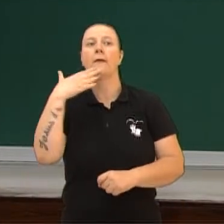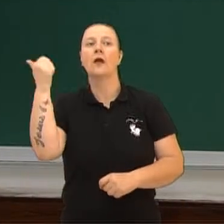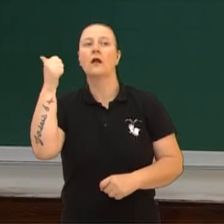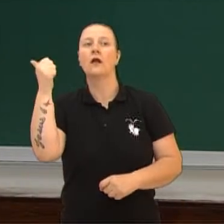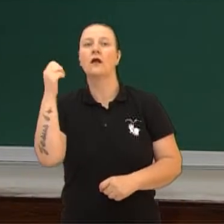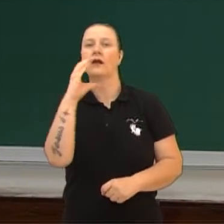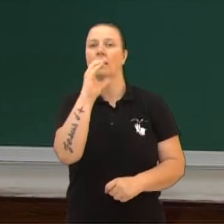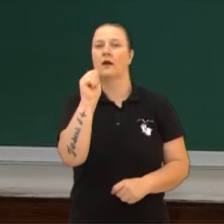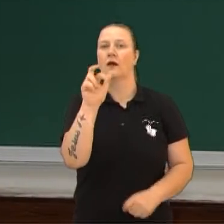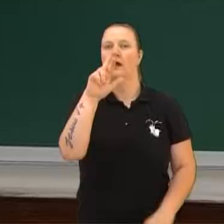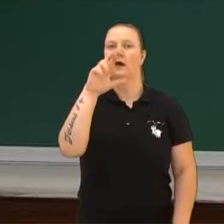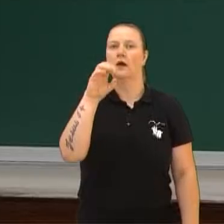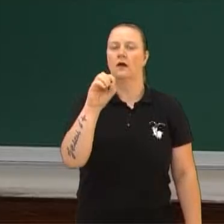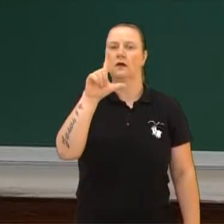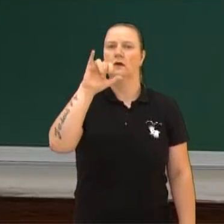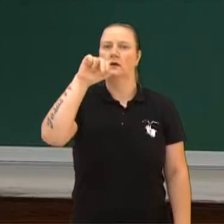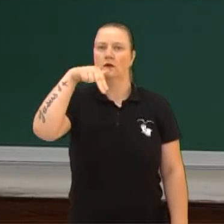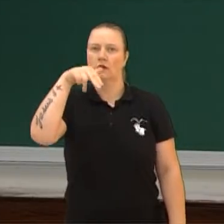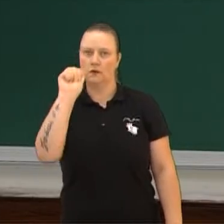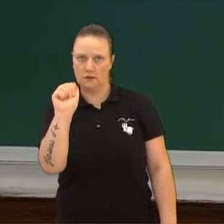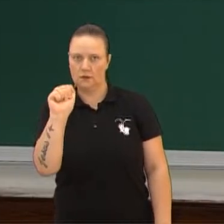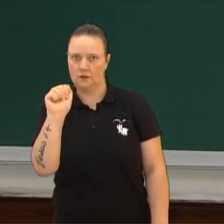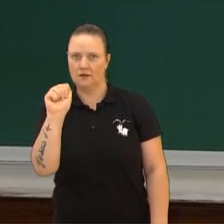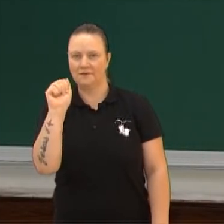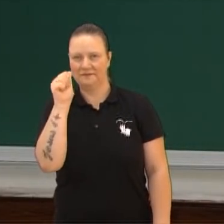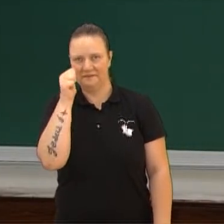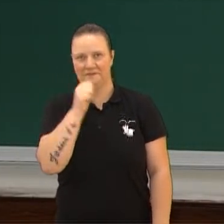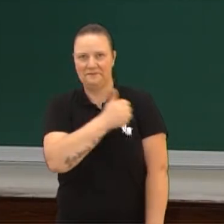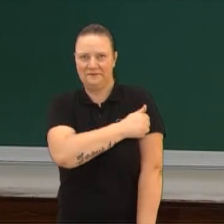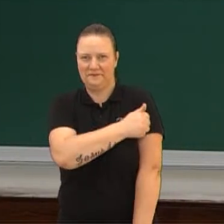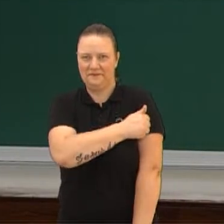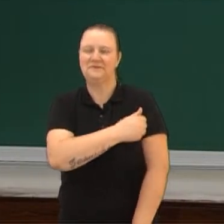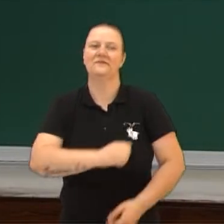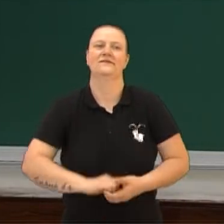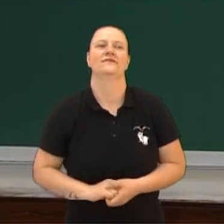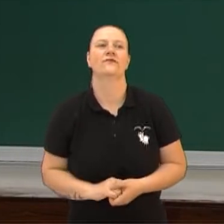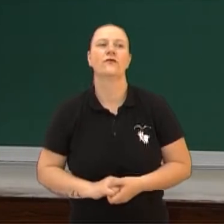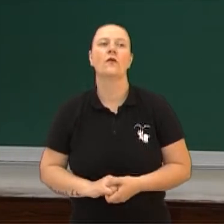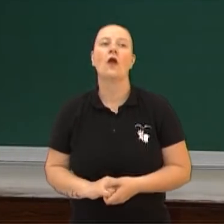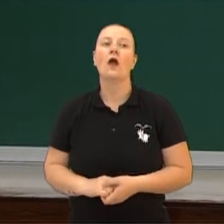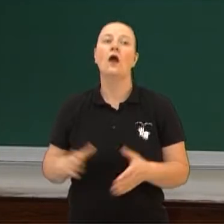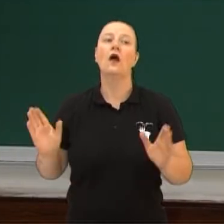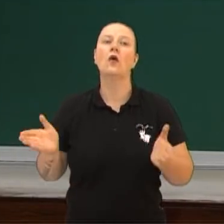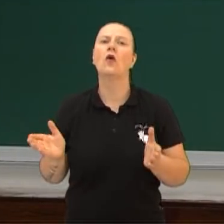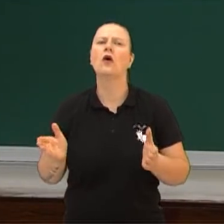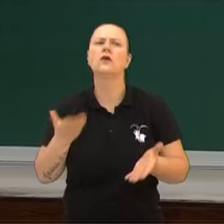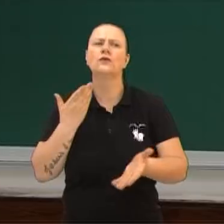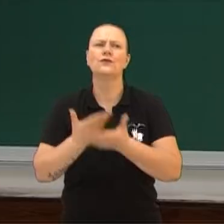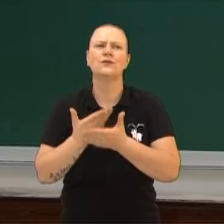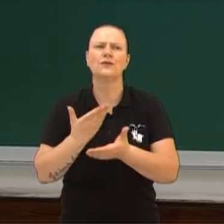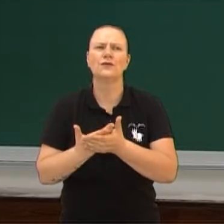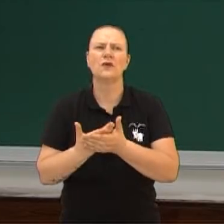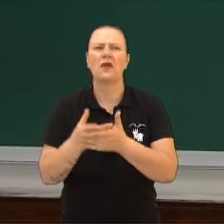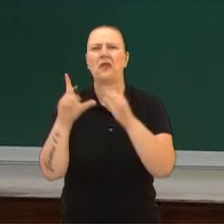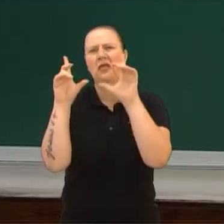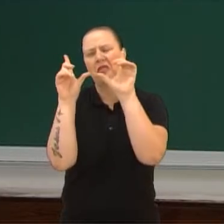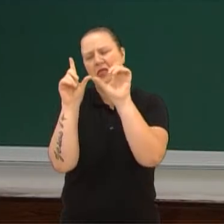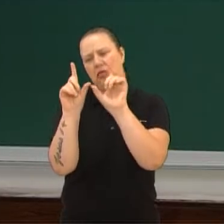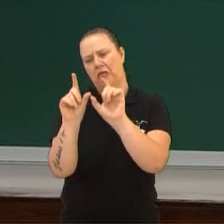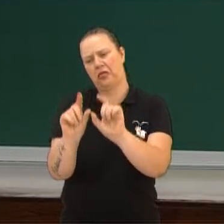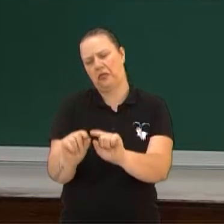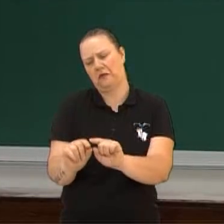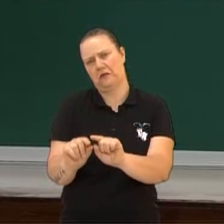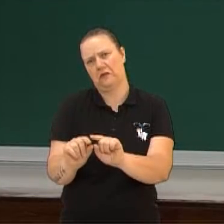quem é? A Carolina. Tá bom? Essa é a relação que nós realizamos. E agora, qual estudante dedicou o menor tempo